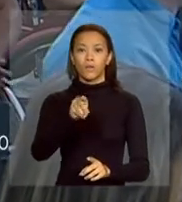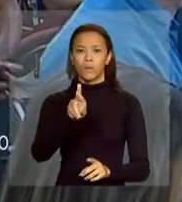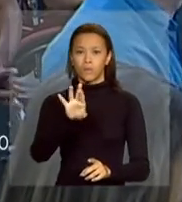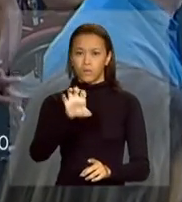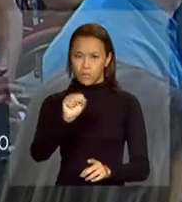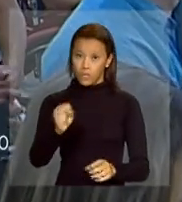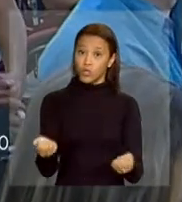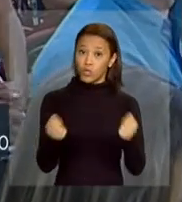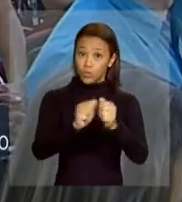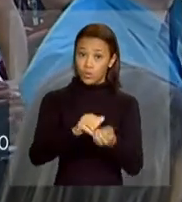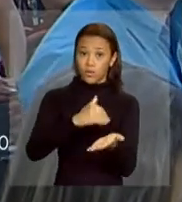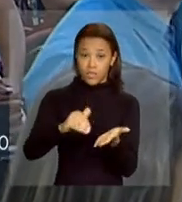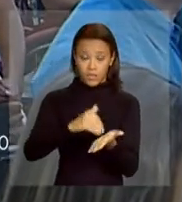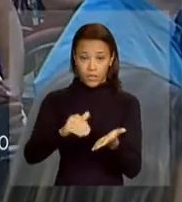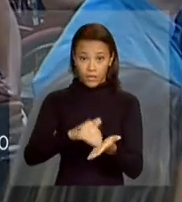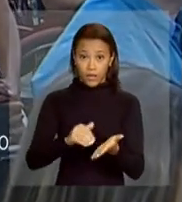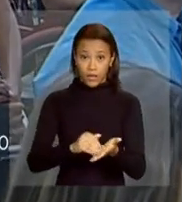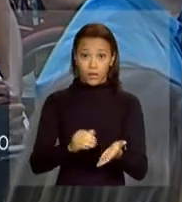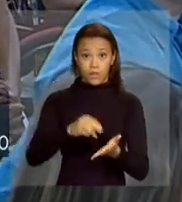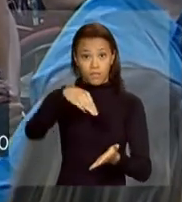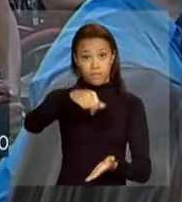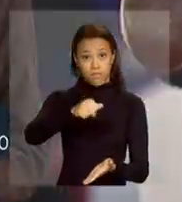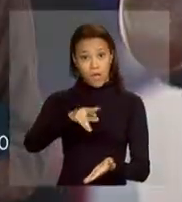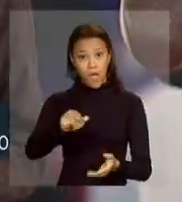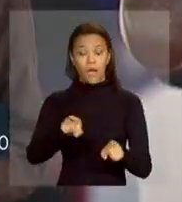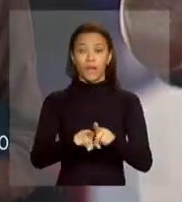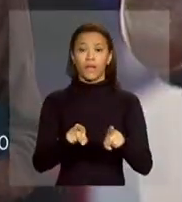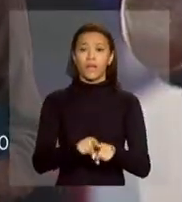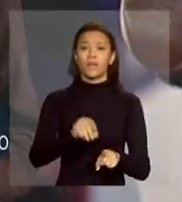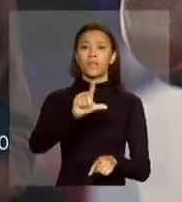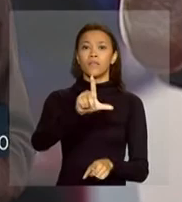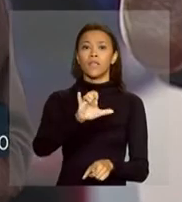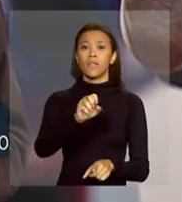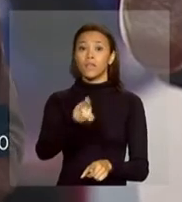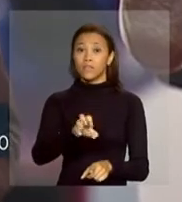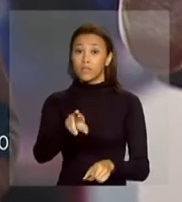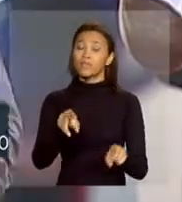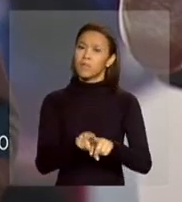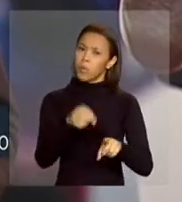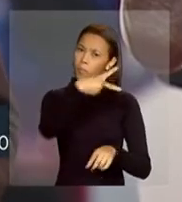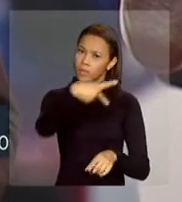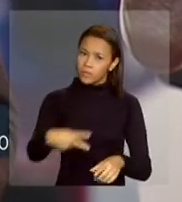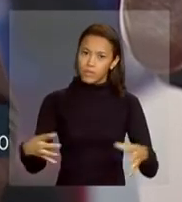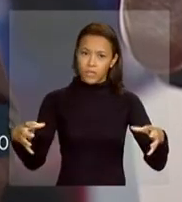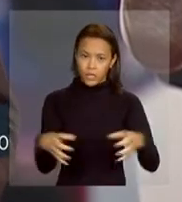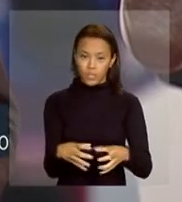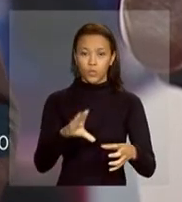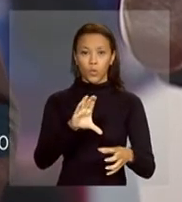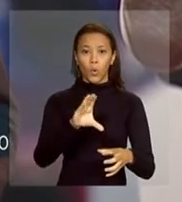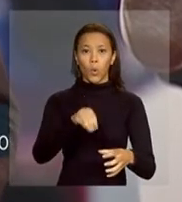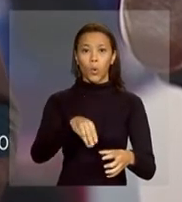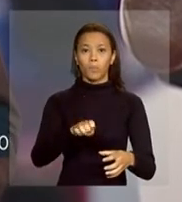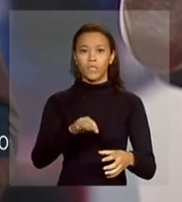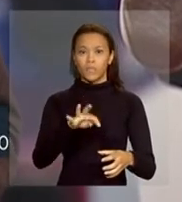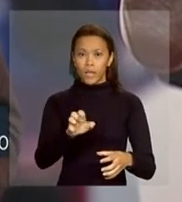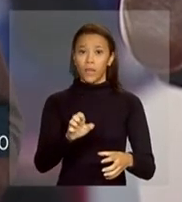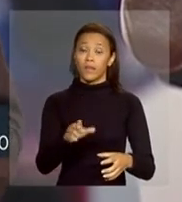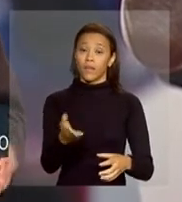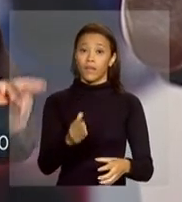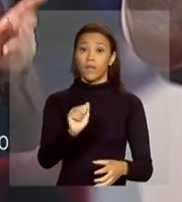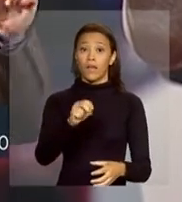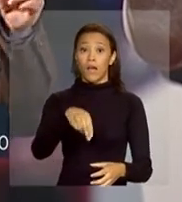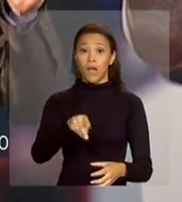junto com a secretária linamara e com secretário leyser e com o presidente do comitê paraolímpico andro